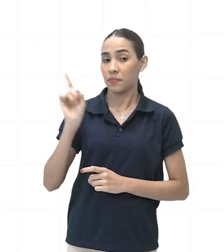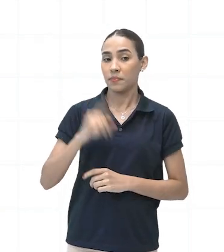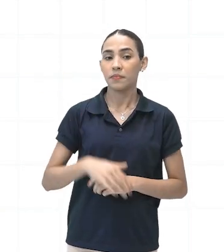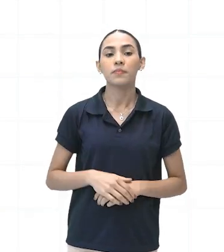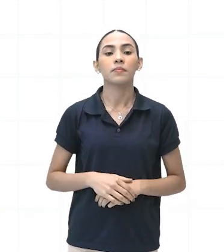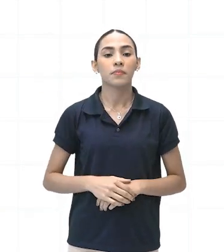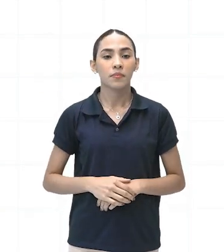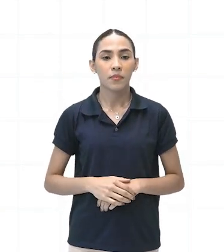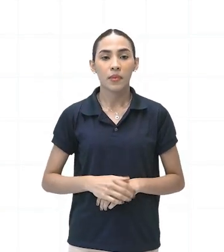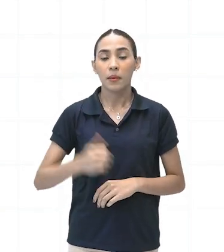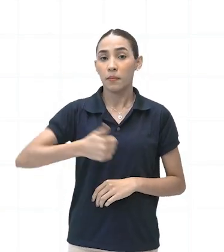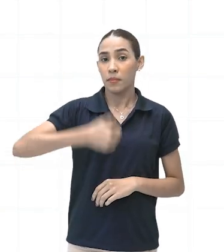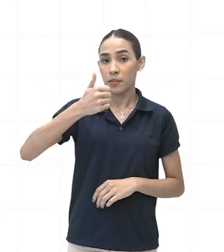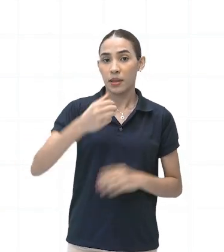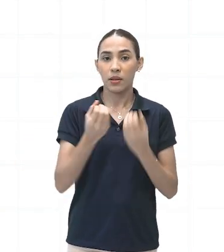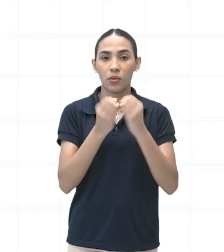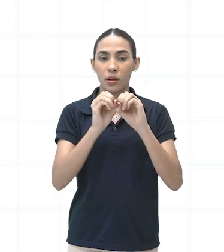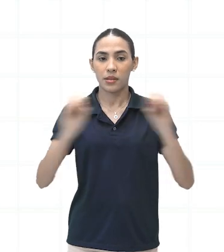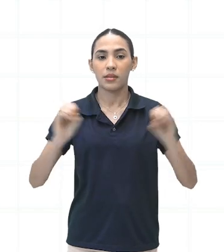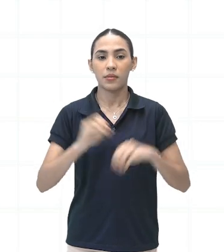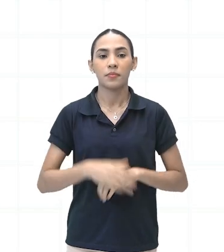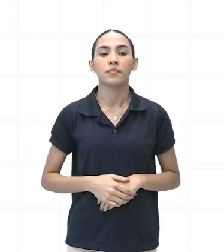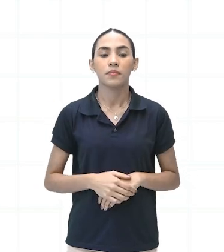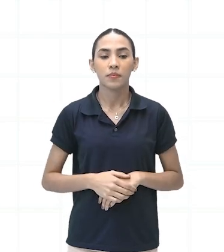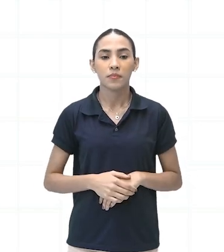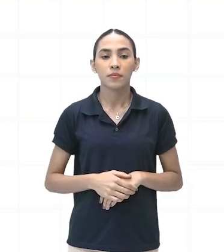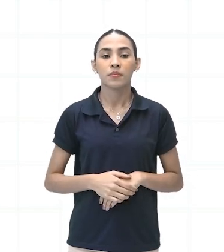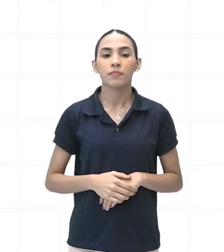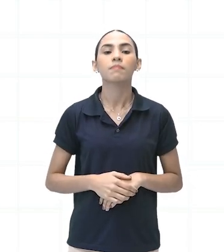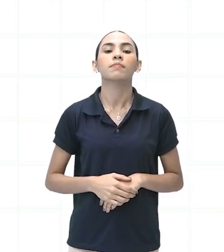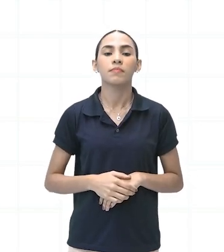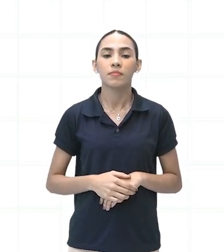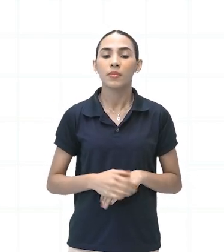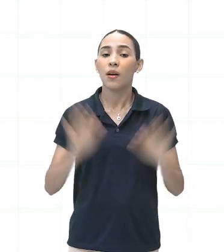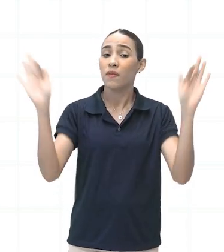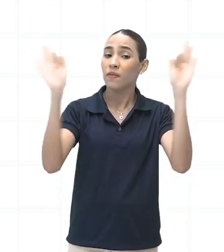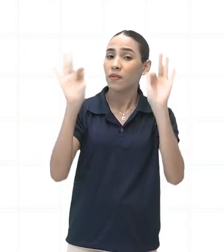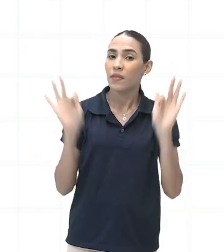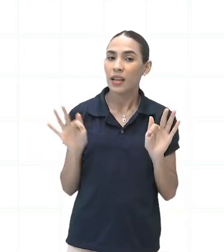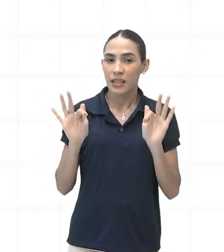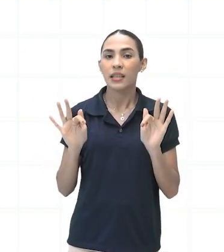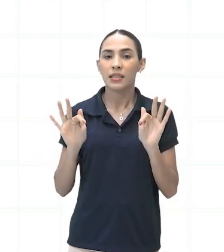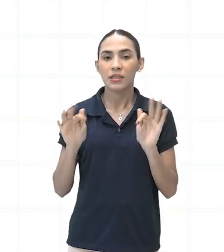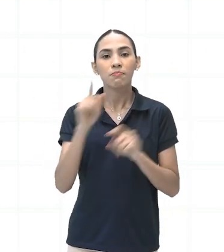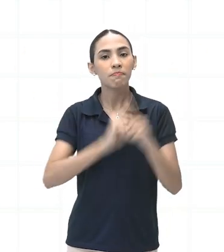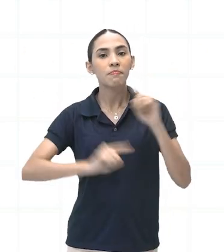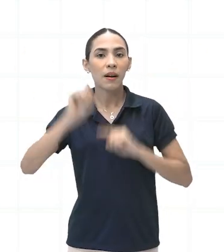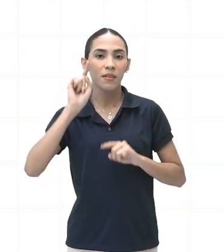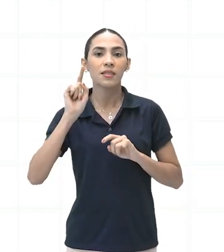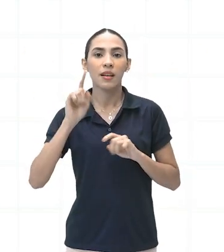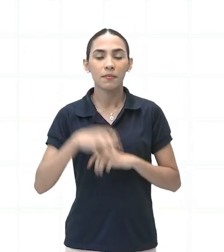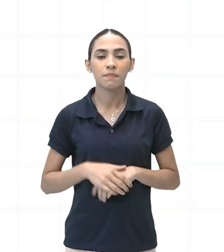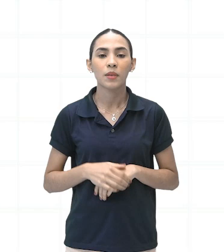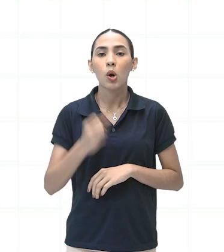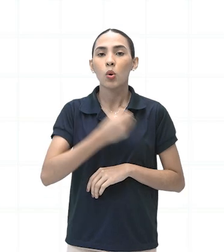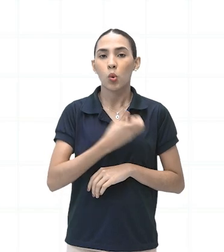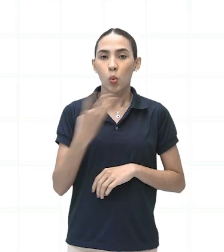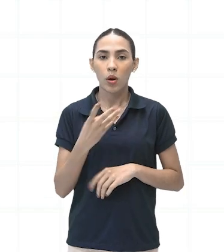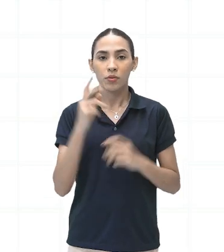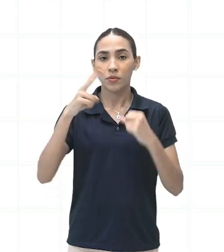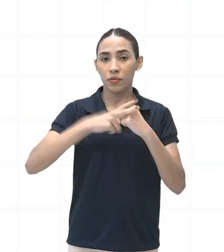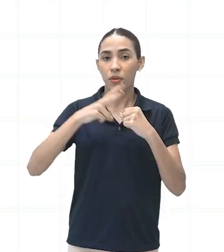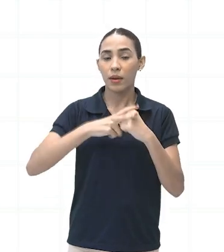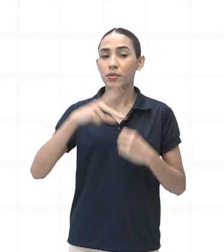Então, a nossa primeira oração: estamos felizes com os resultados. Quantos verbos eu